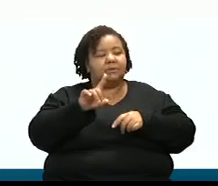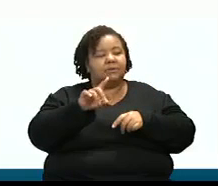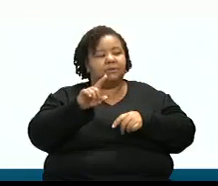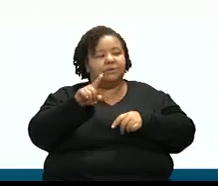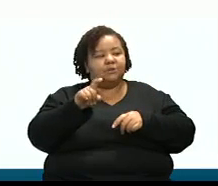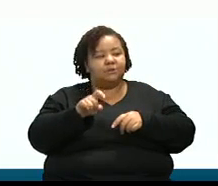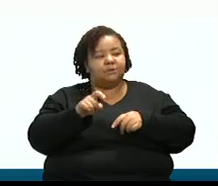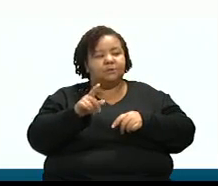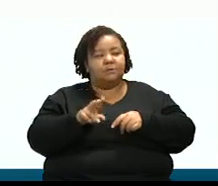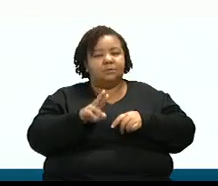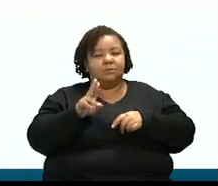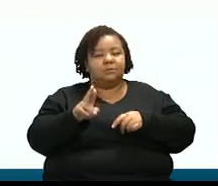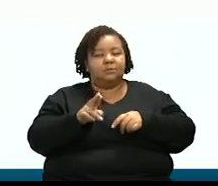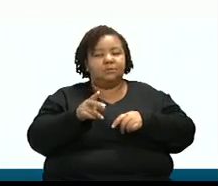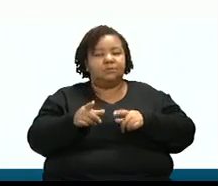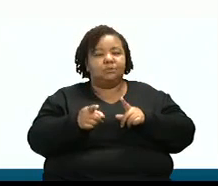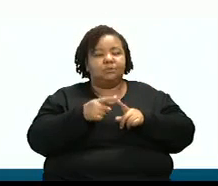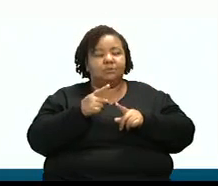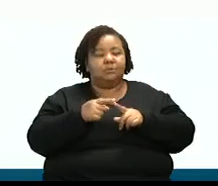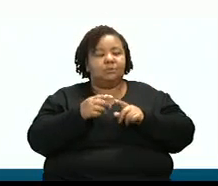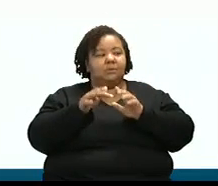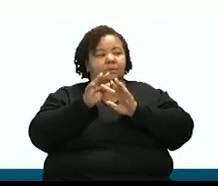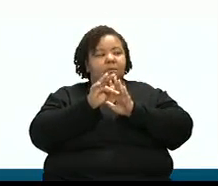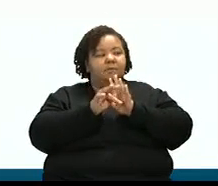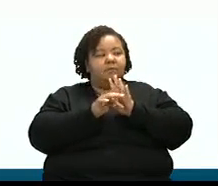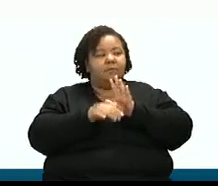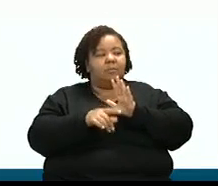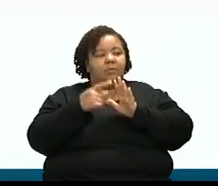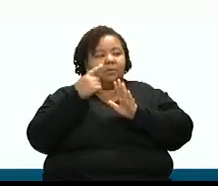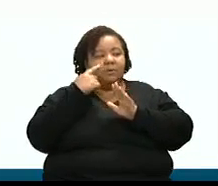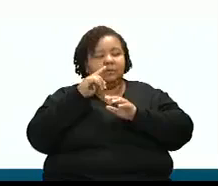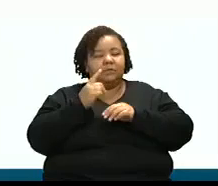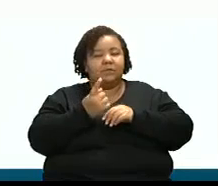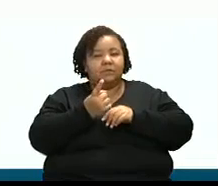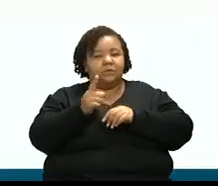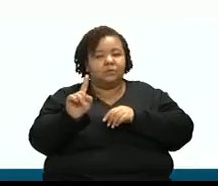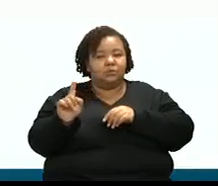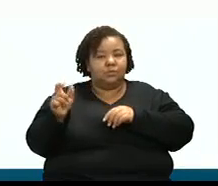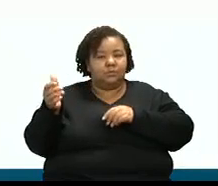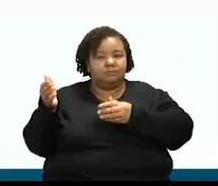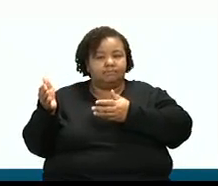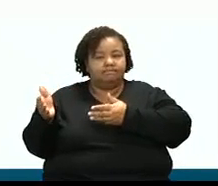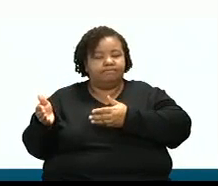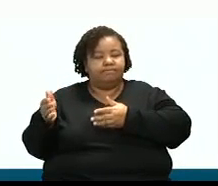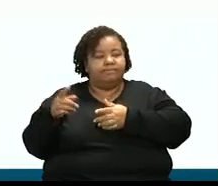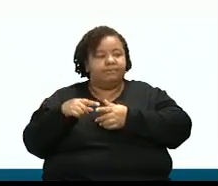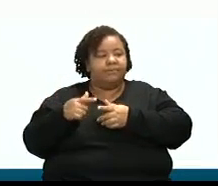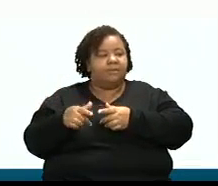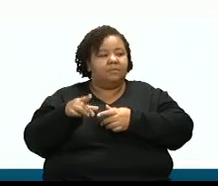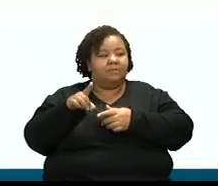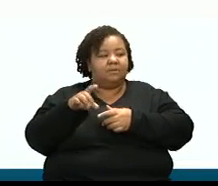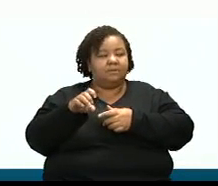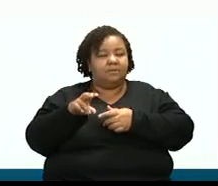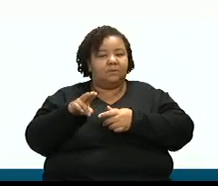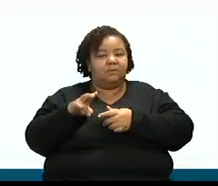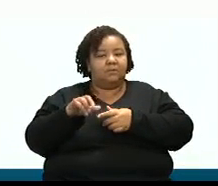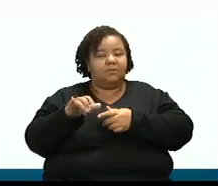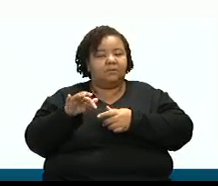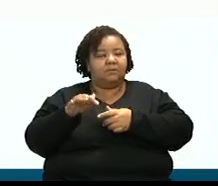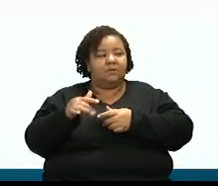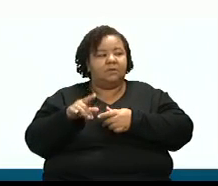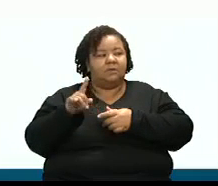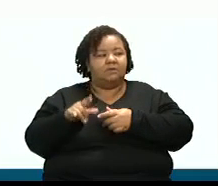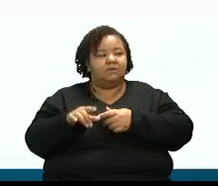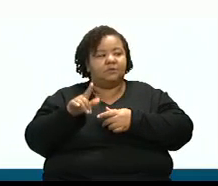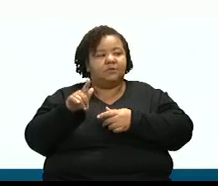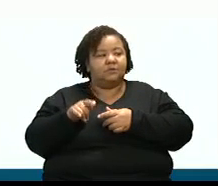Se eu aplico a primeira forma do teorema de Green, eu terei essa última expressão. Só que derivada de f em relação a x mais derivada